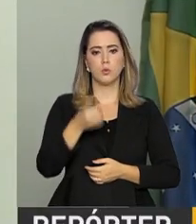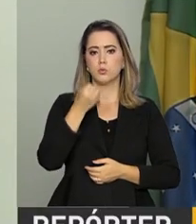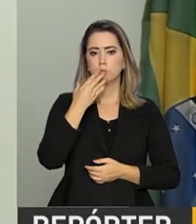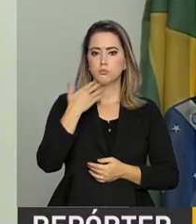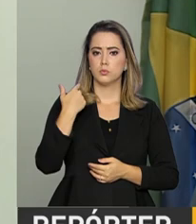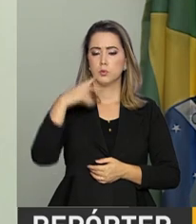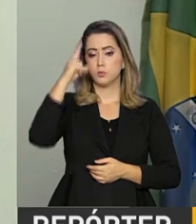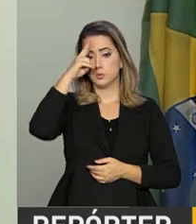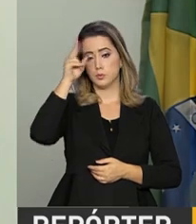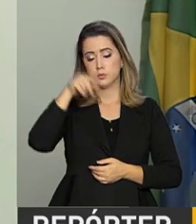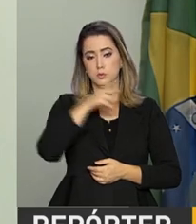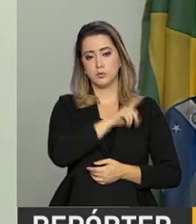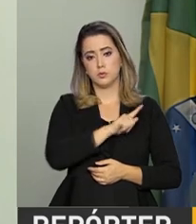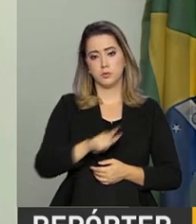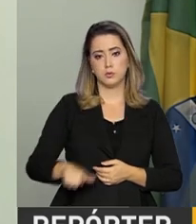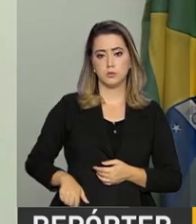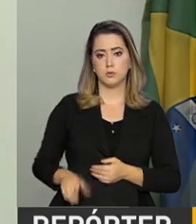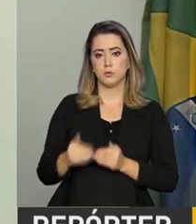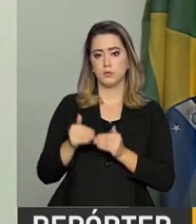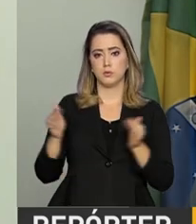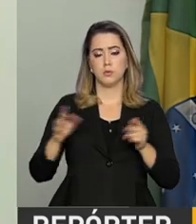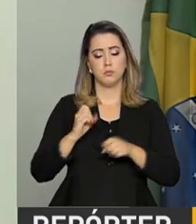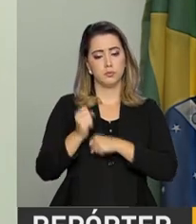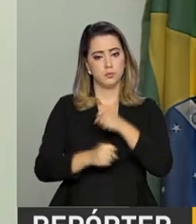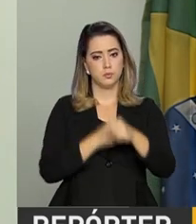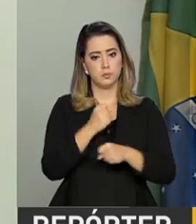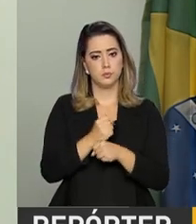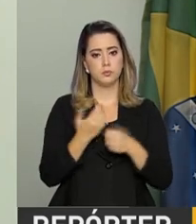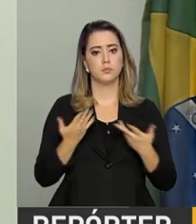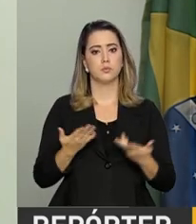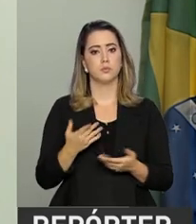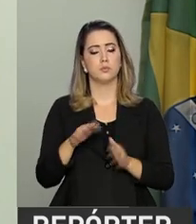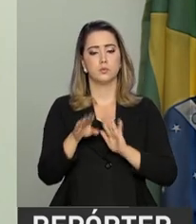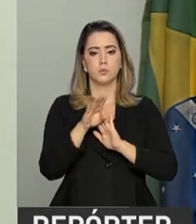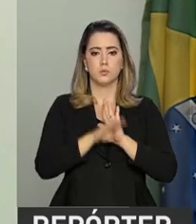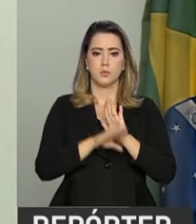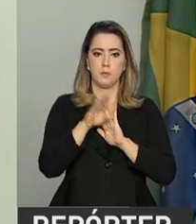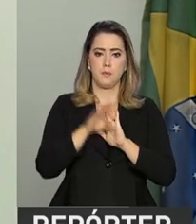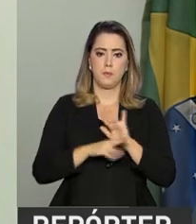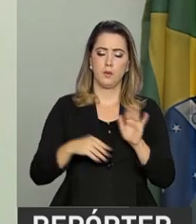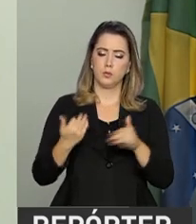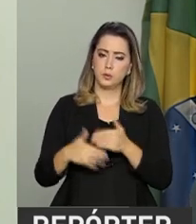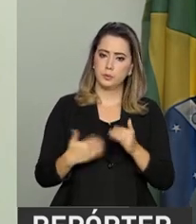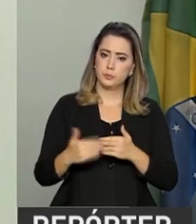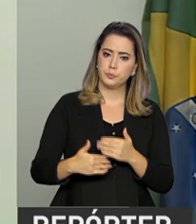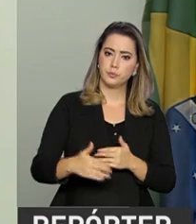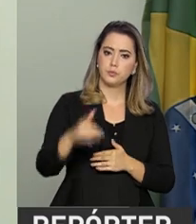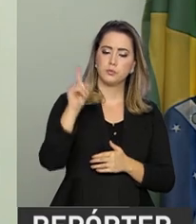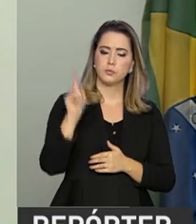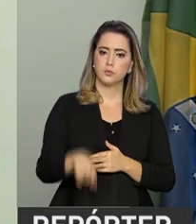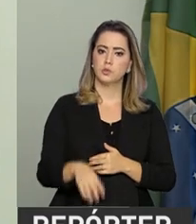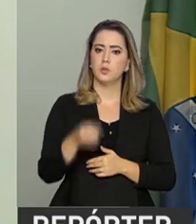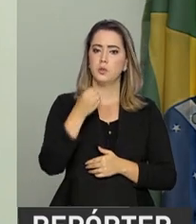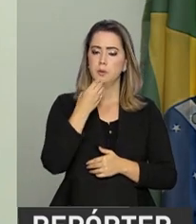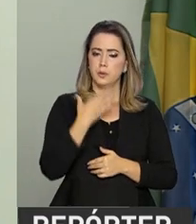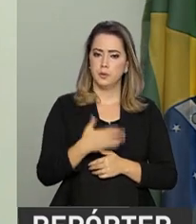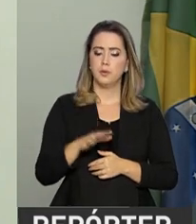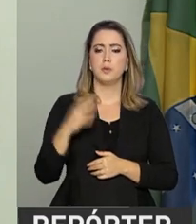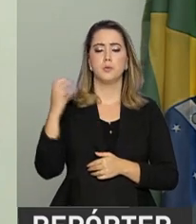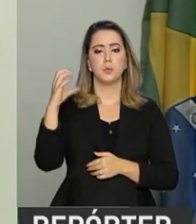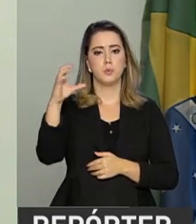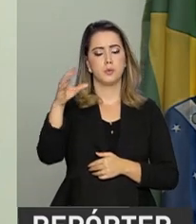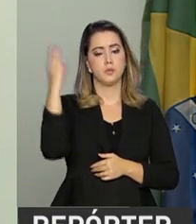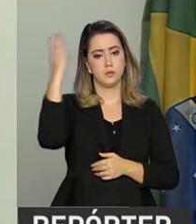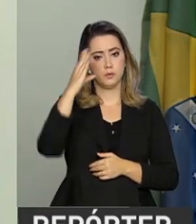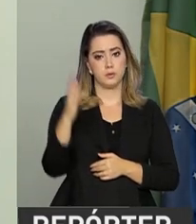governo. A inauguração está prevista para o ano que vem. O cronograma tem sido mantido. E será uma grande festa da ciência